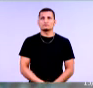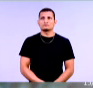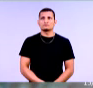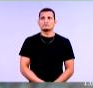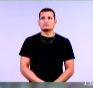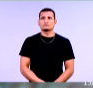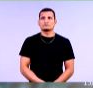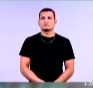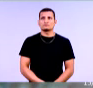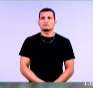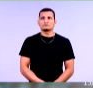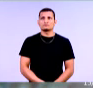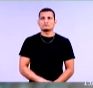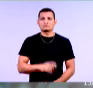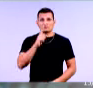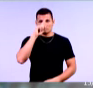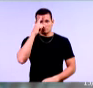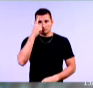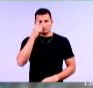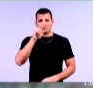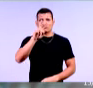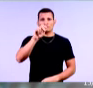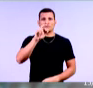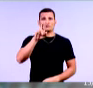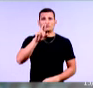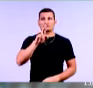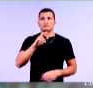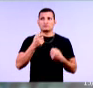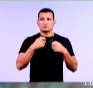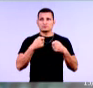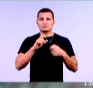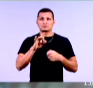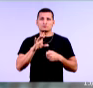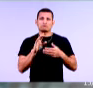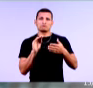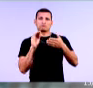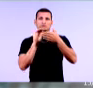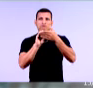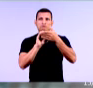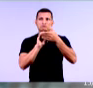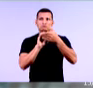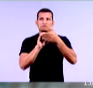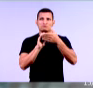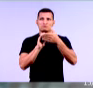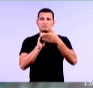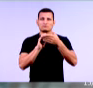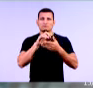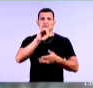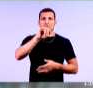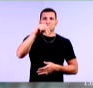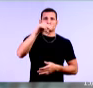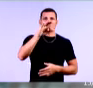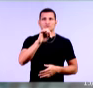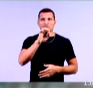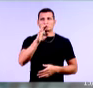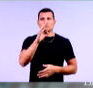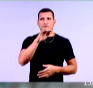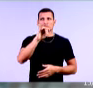Então, gente, para criar uma variável, é apenas necessário declarar, né? Int